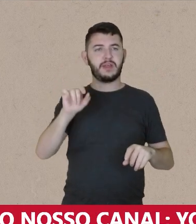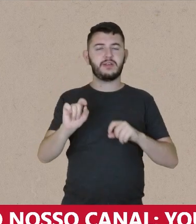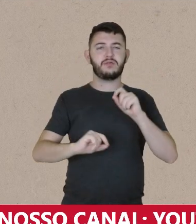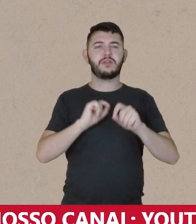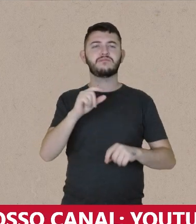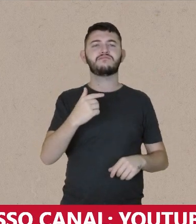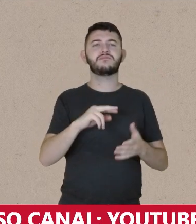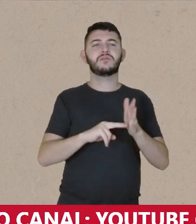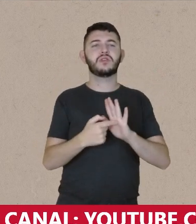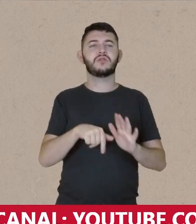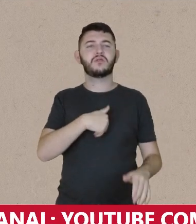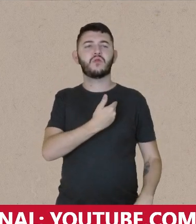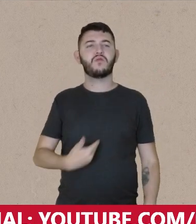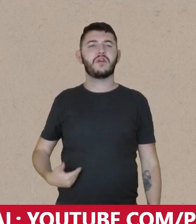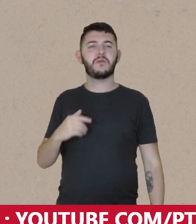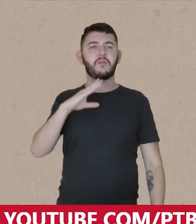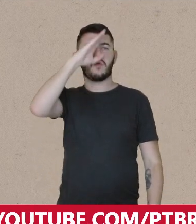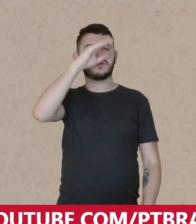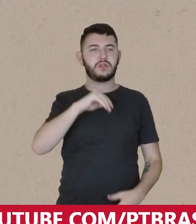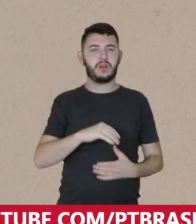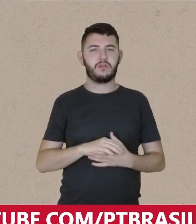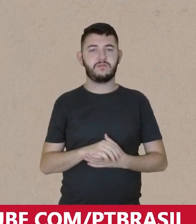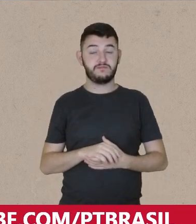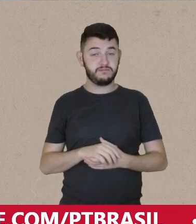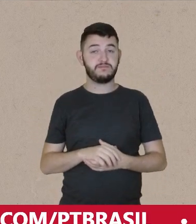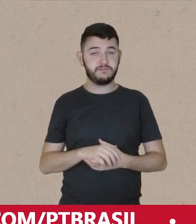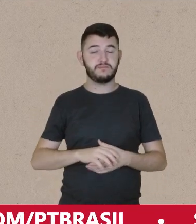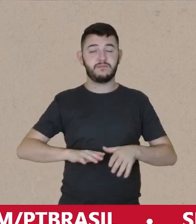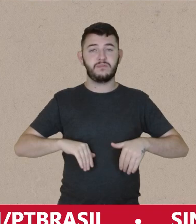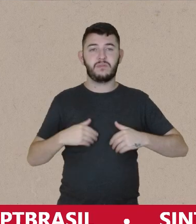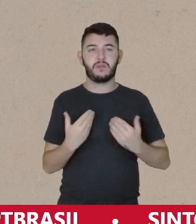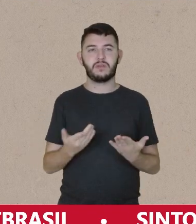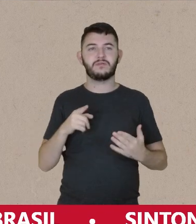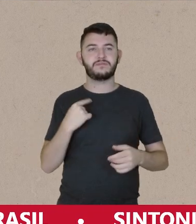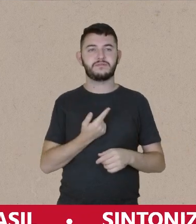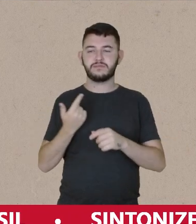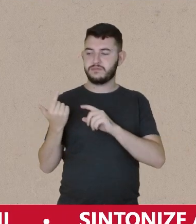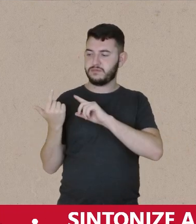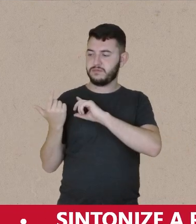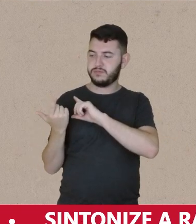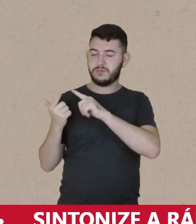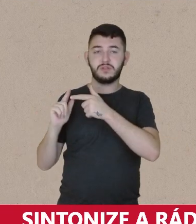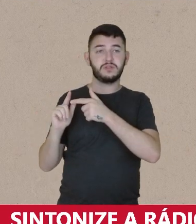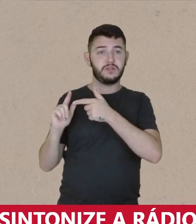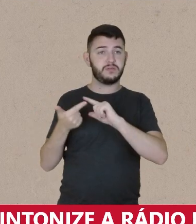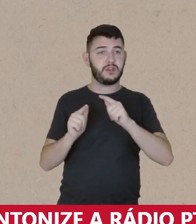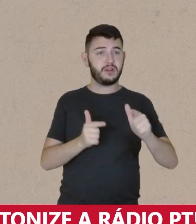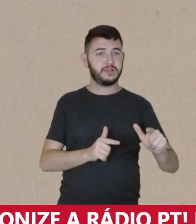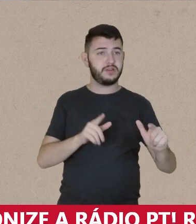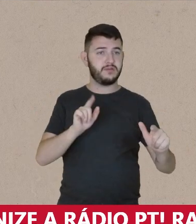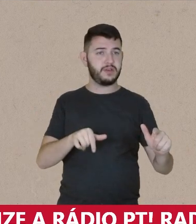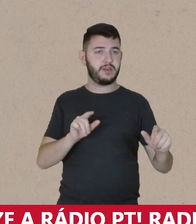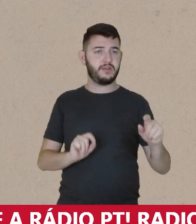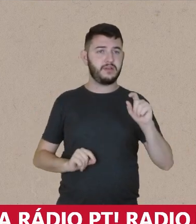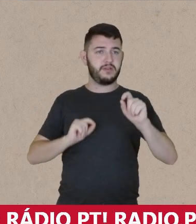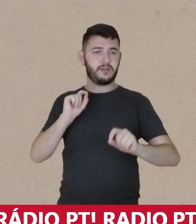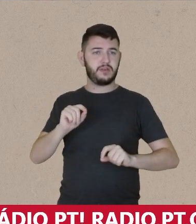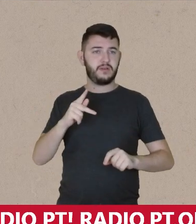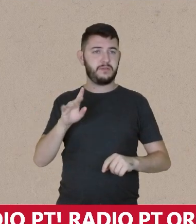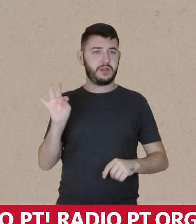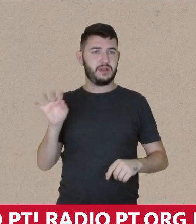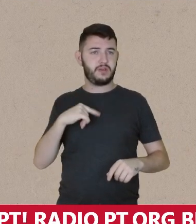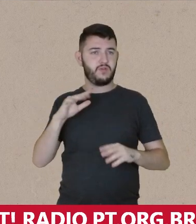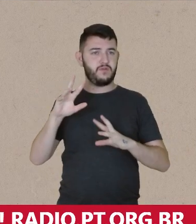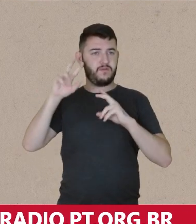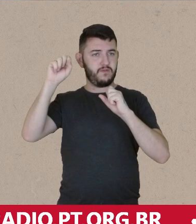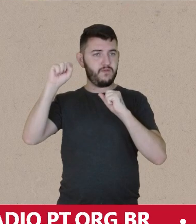Bolsonaro. Bem, nós temos já uma tradição histórica, o próprio PT, de unidade com forças políticas que não são